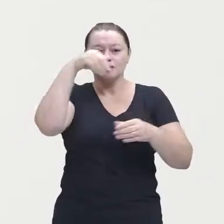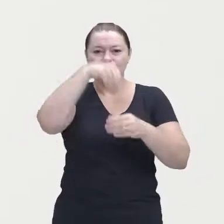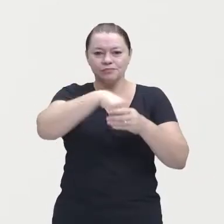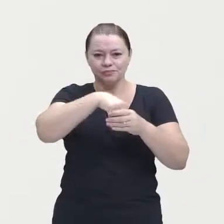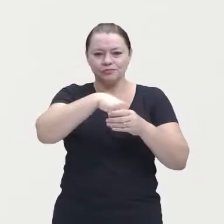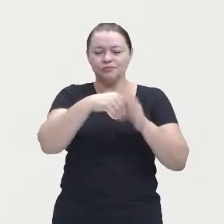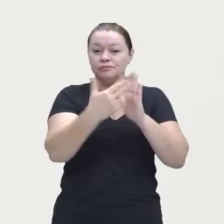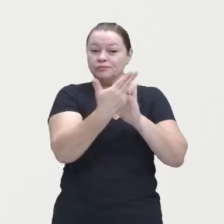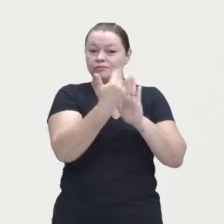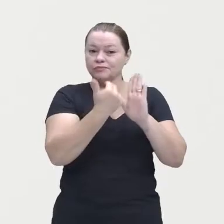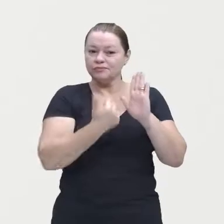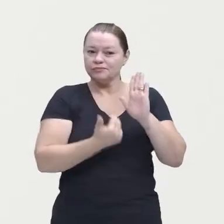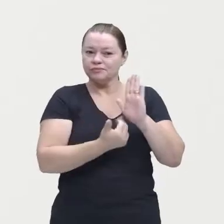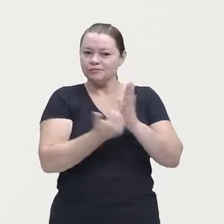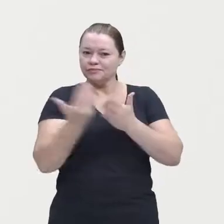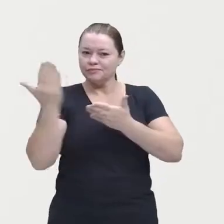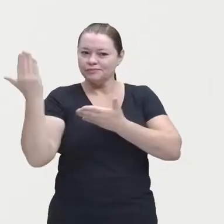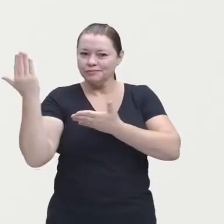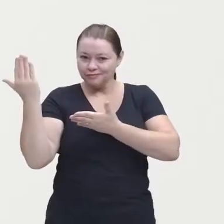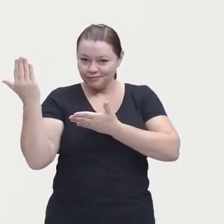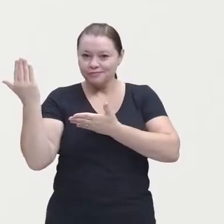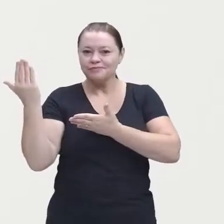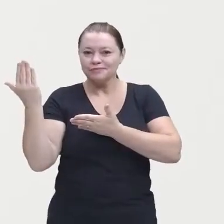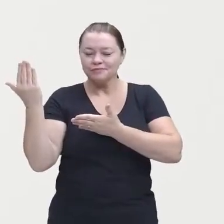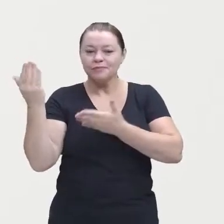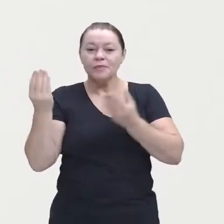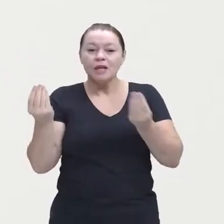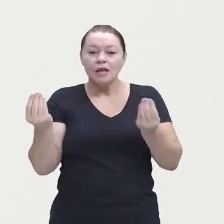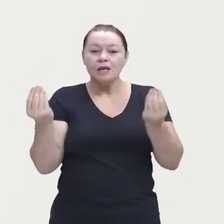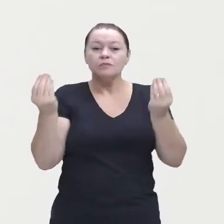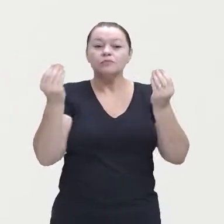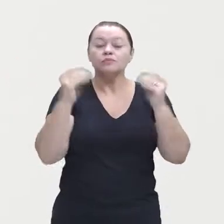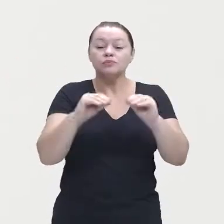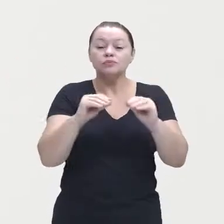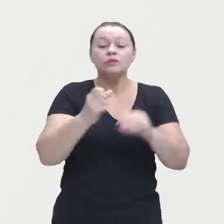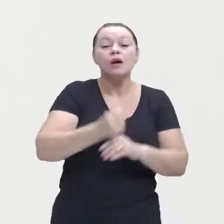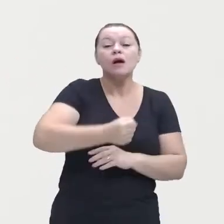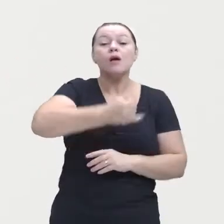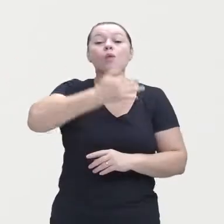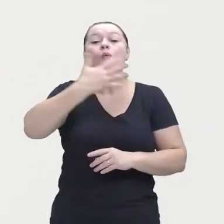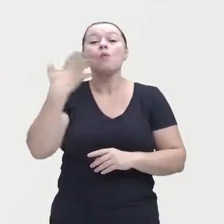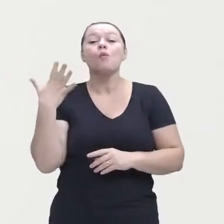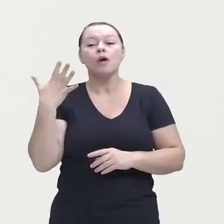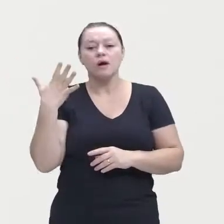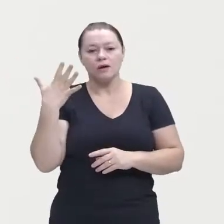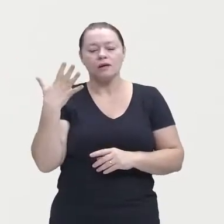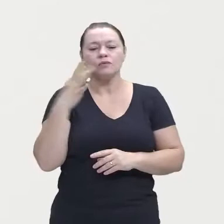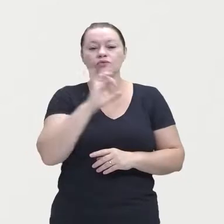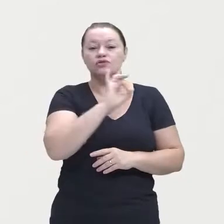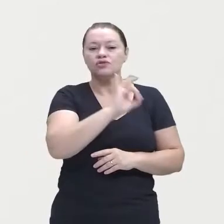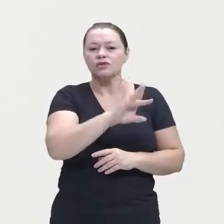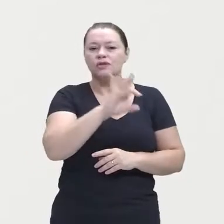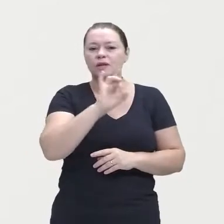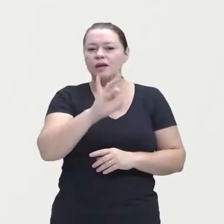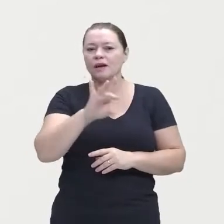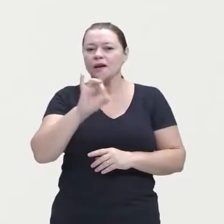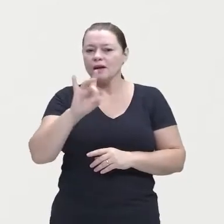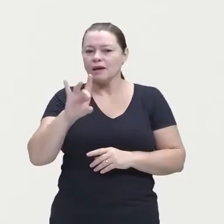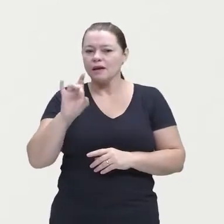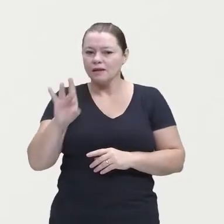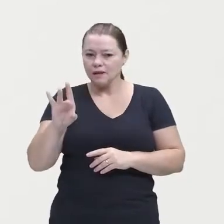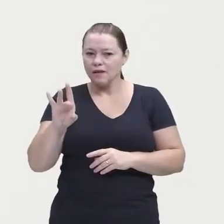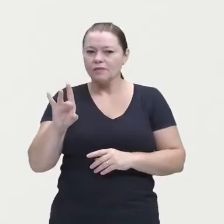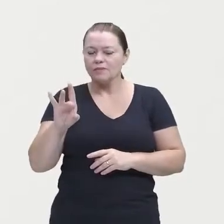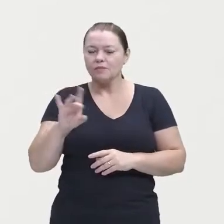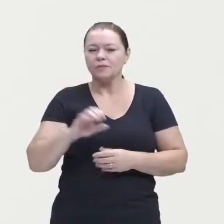presente neste desenho e coloque o número da quantidade de cada uma no